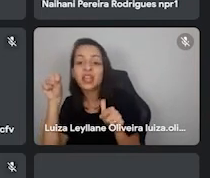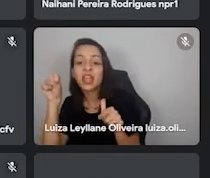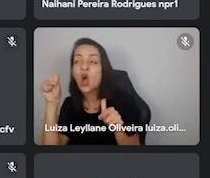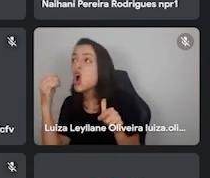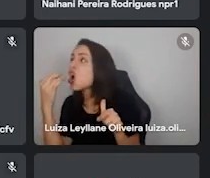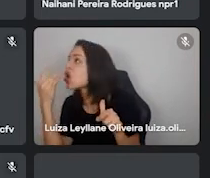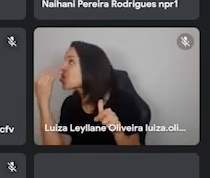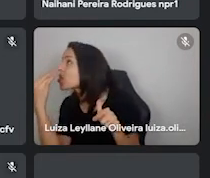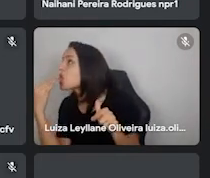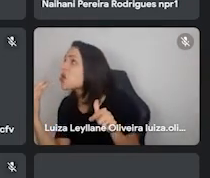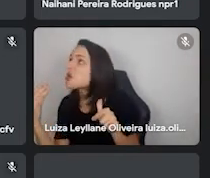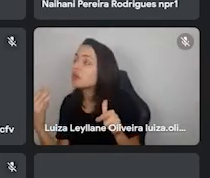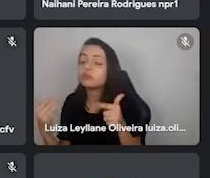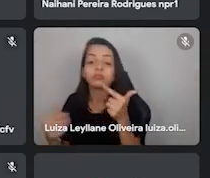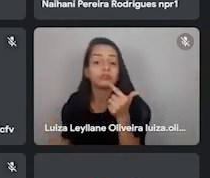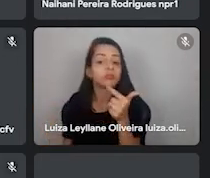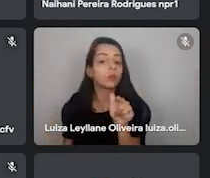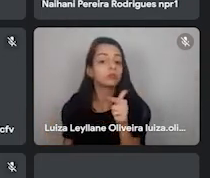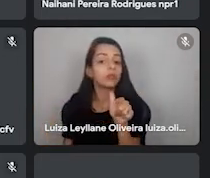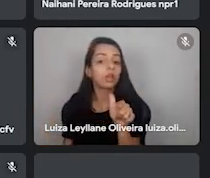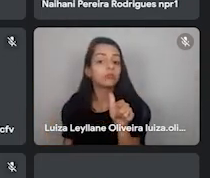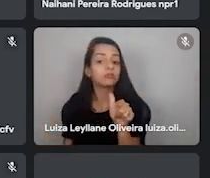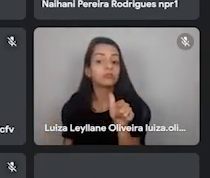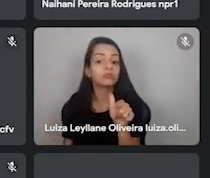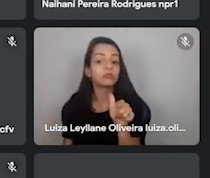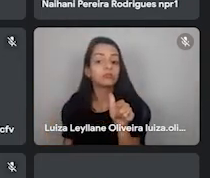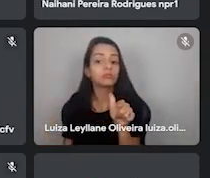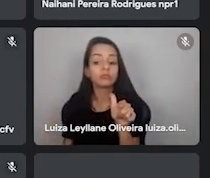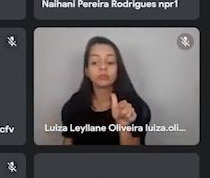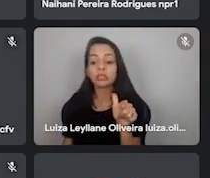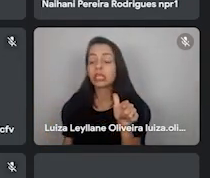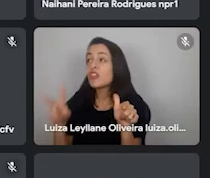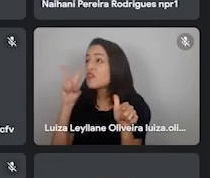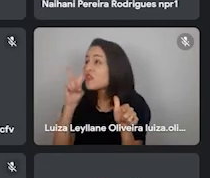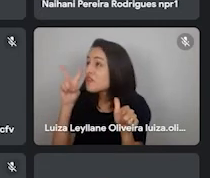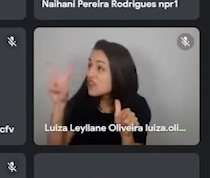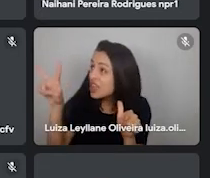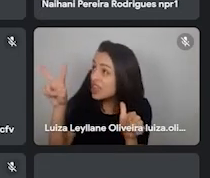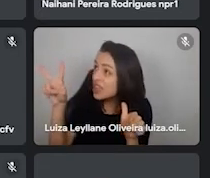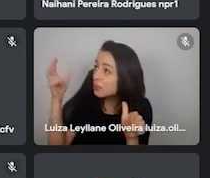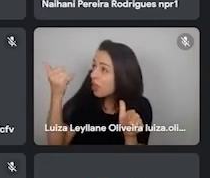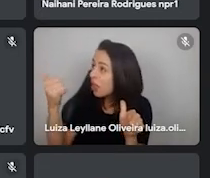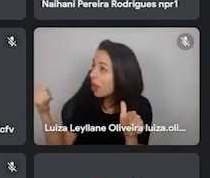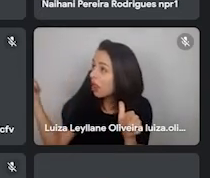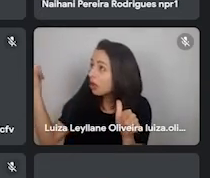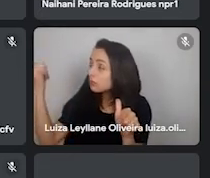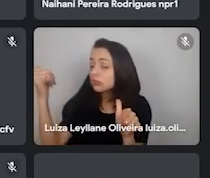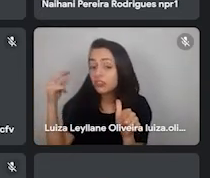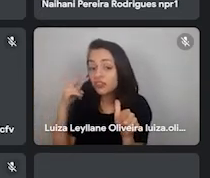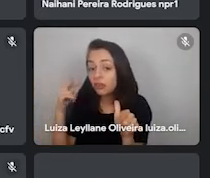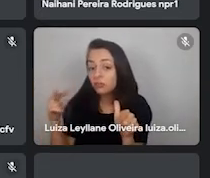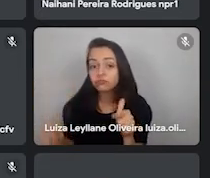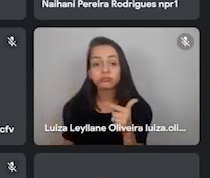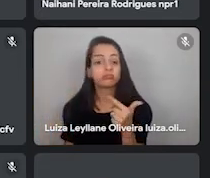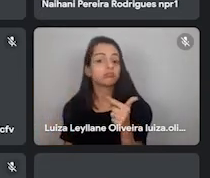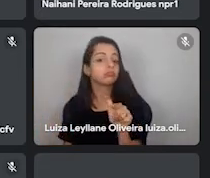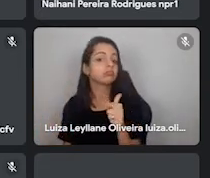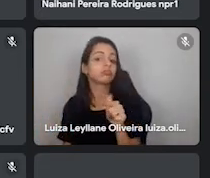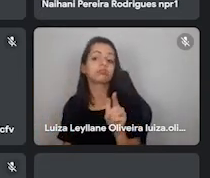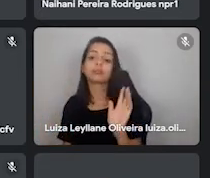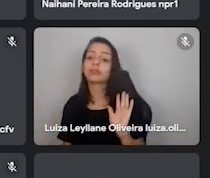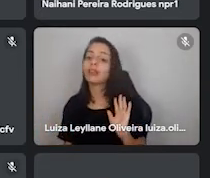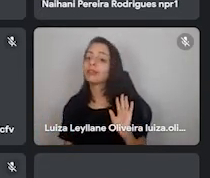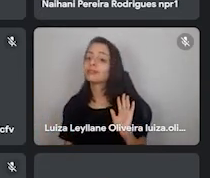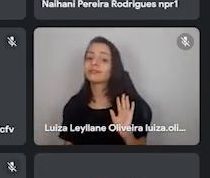cor, ela não se vê. Ou seja, se tem um fio